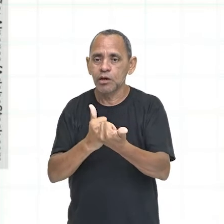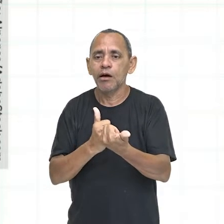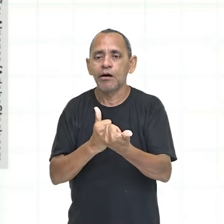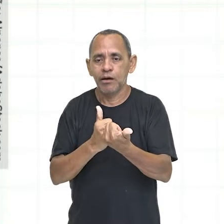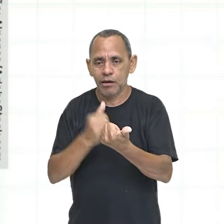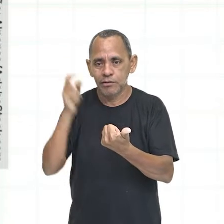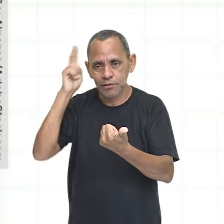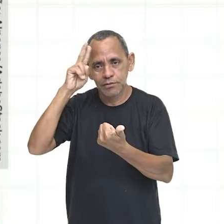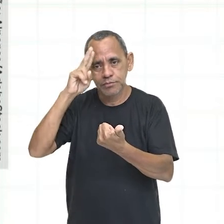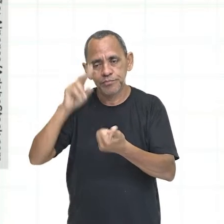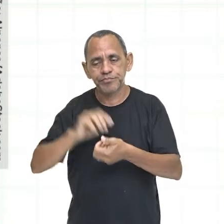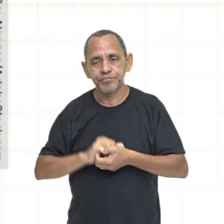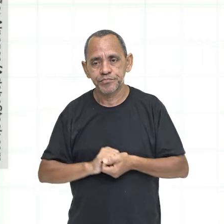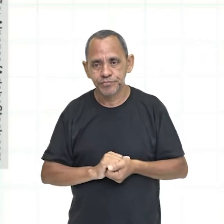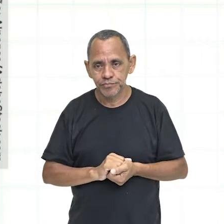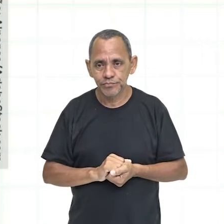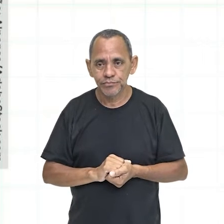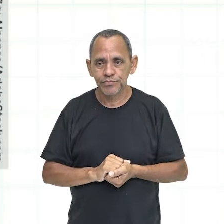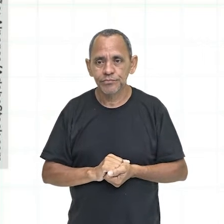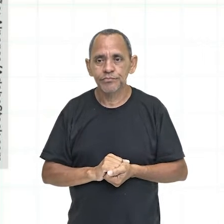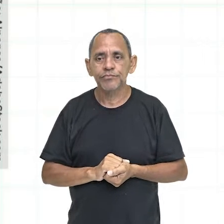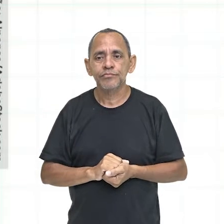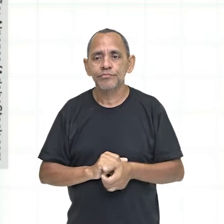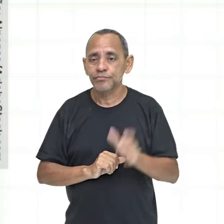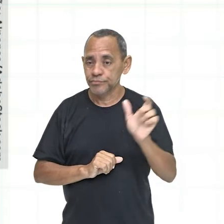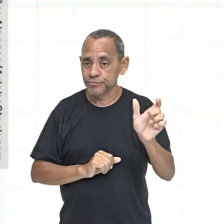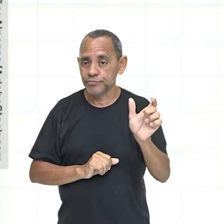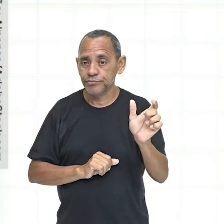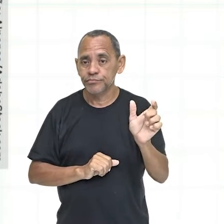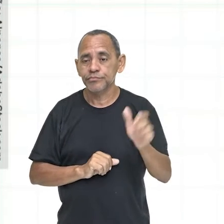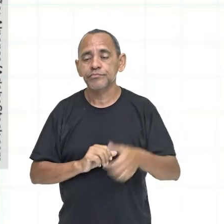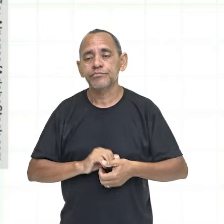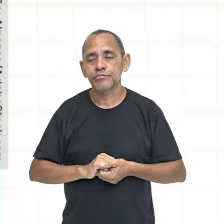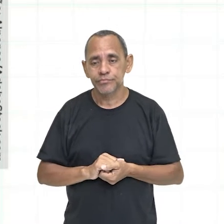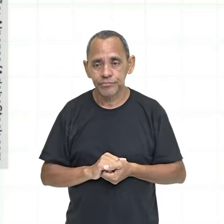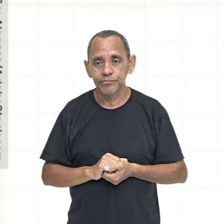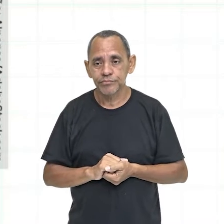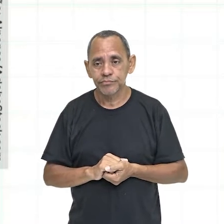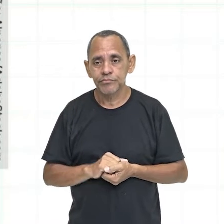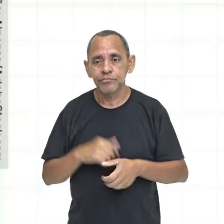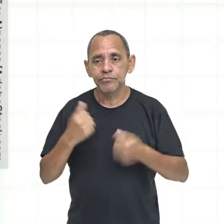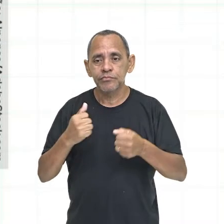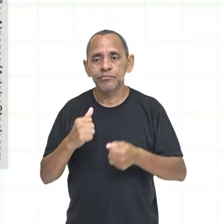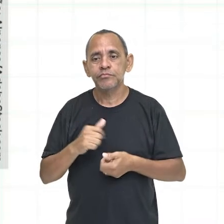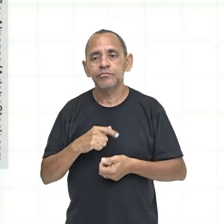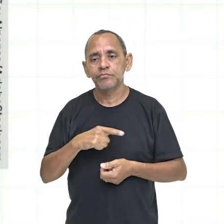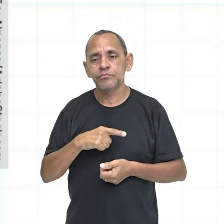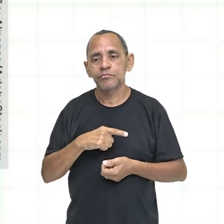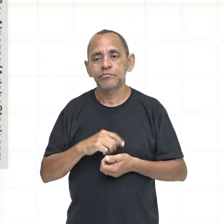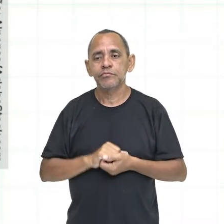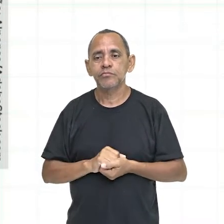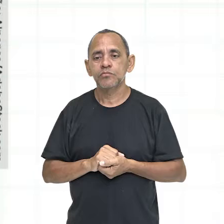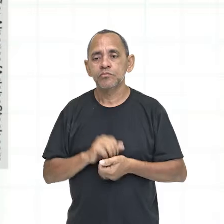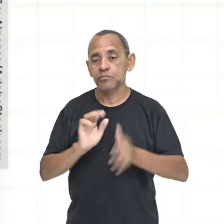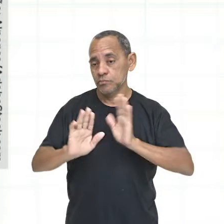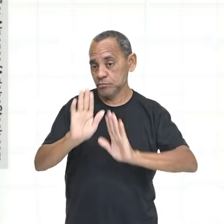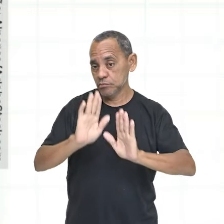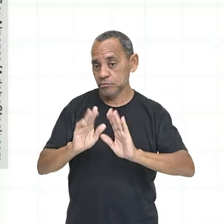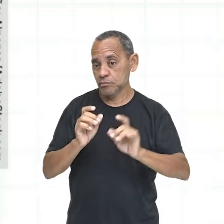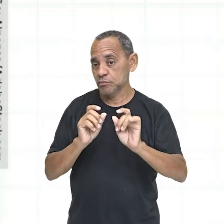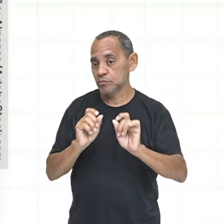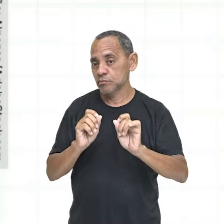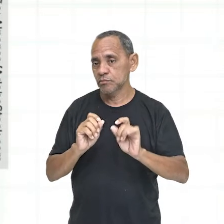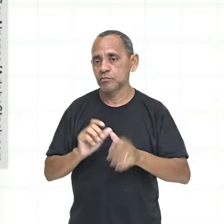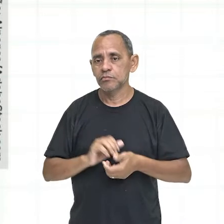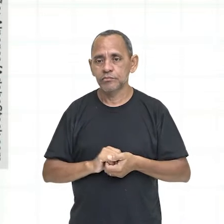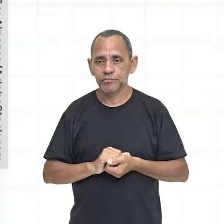verbos auxiliares, tá? It might not be a good idea to go swimming in the lake today. The water looks